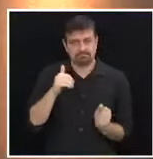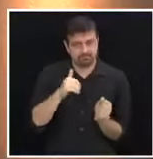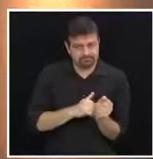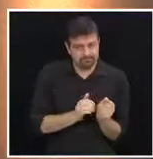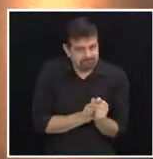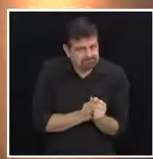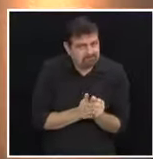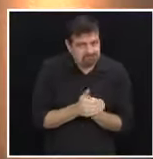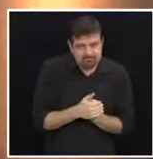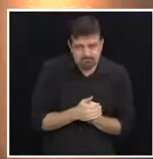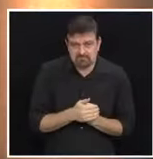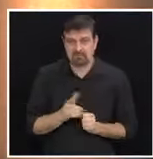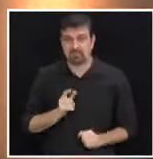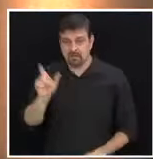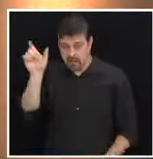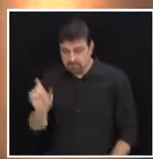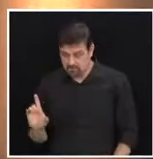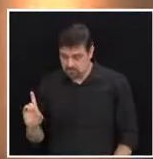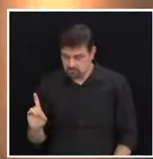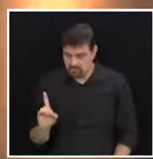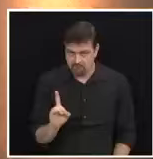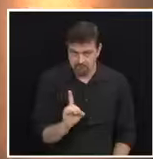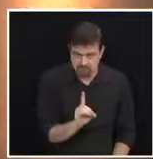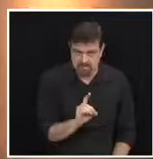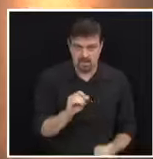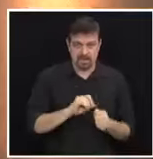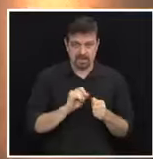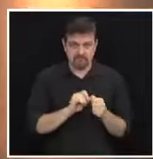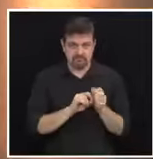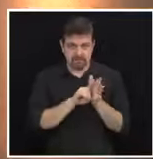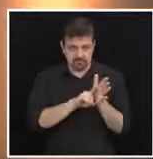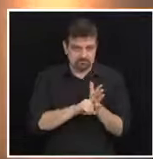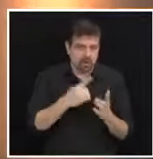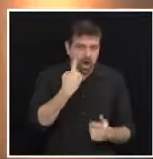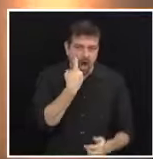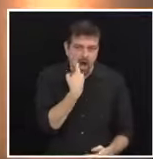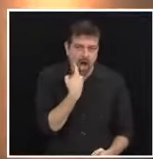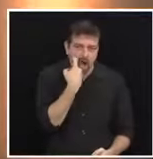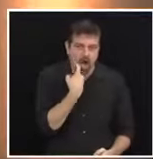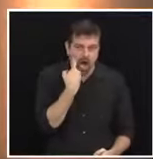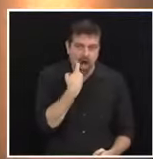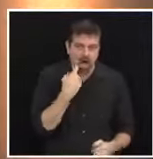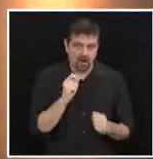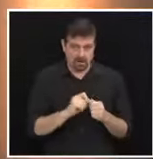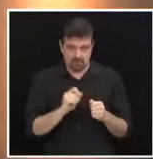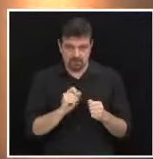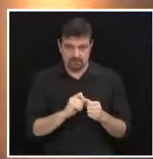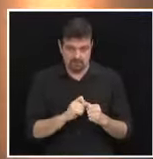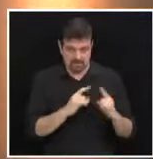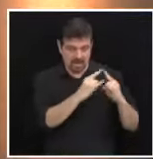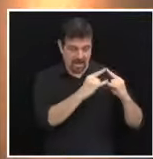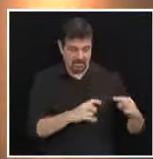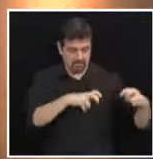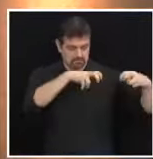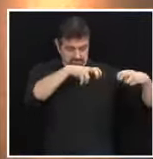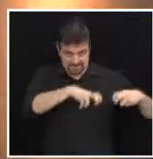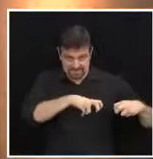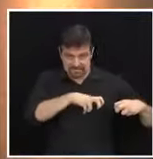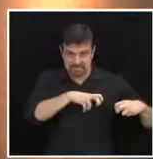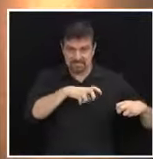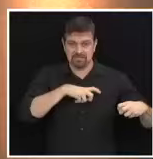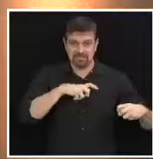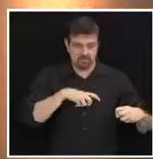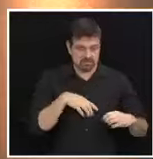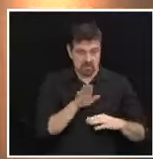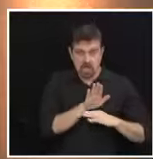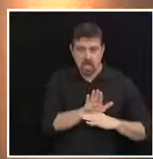confidencial, tá? A pessoa realiza ali o teste, no momento do resultado, esse resultado é dado numa tenda separada, onde a pessoa tem todo o amparo